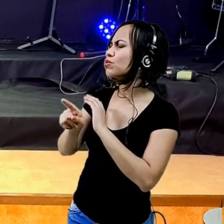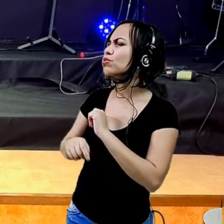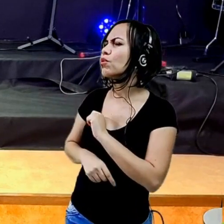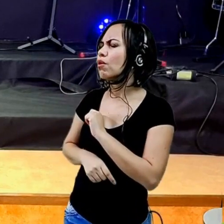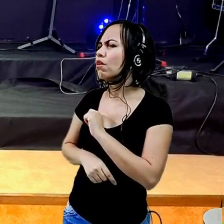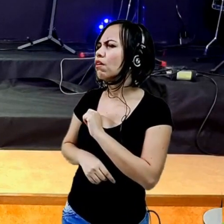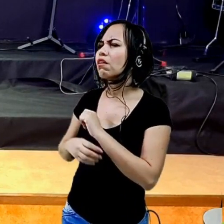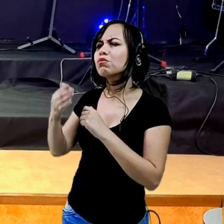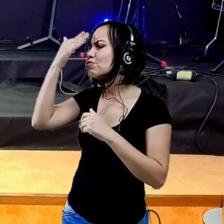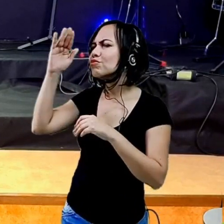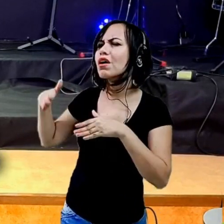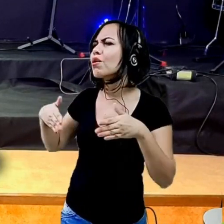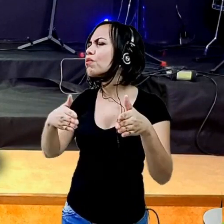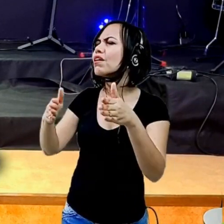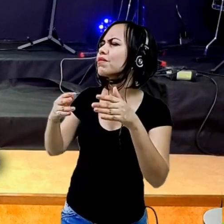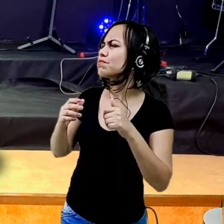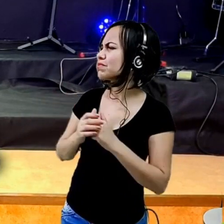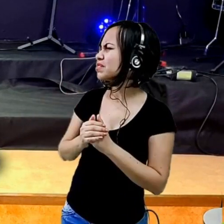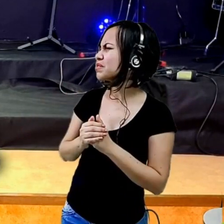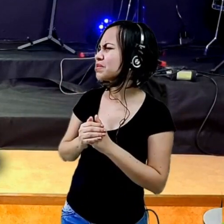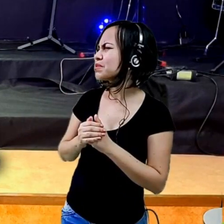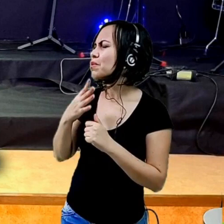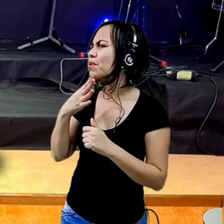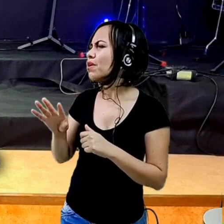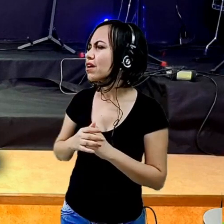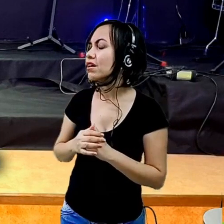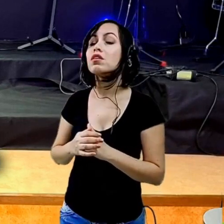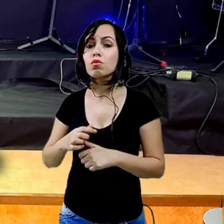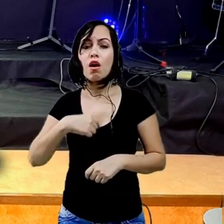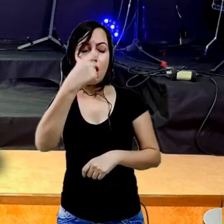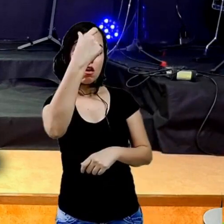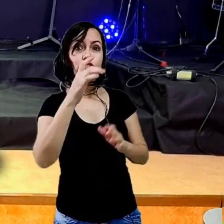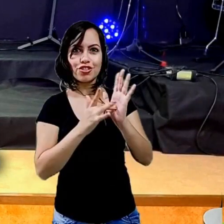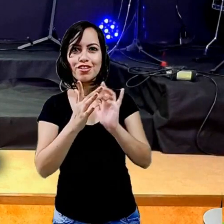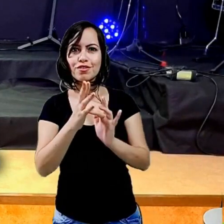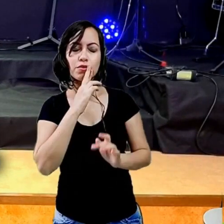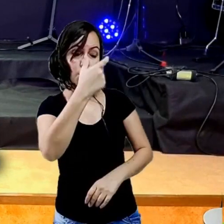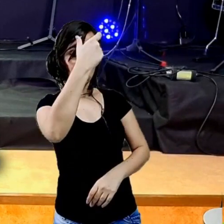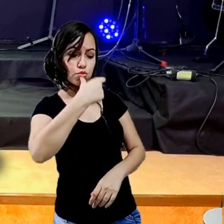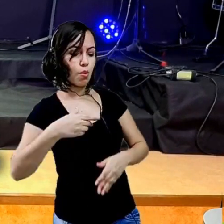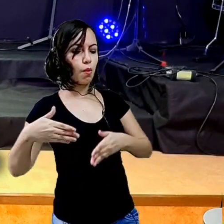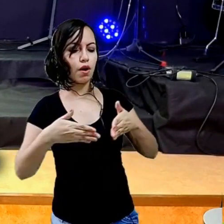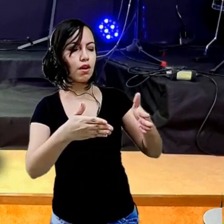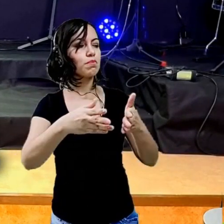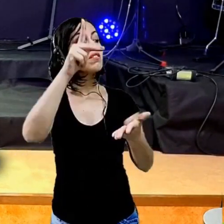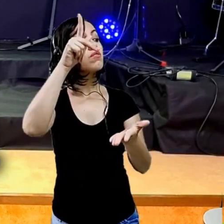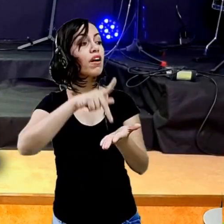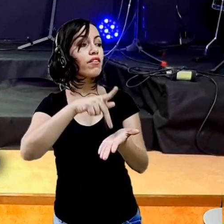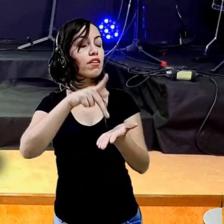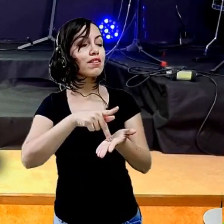vais. Como saber o caminho? Respondeu-lhe Jesus: Eu sou o caminho e a verdade e a